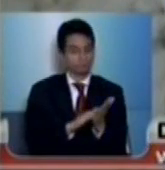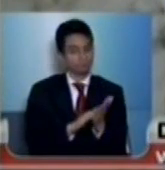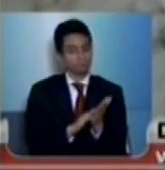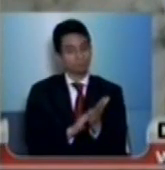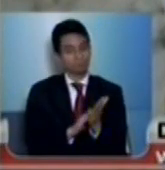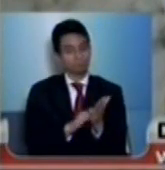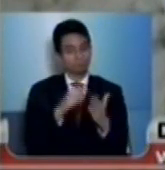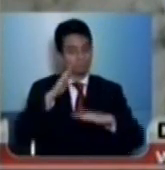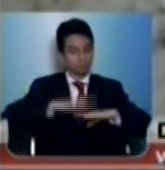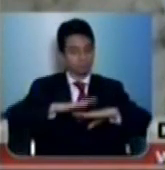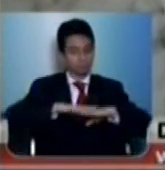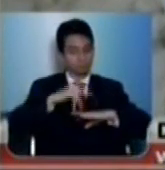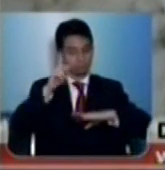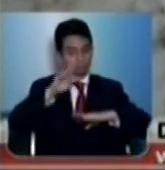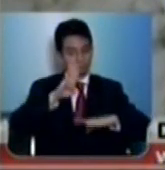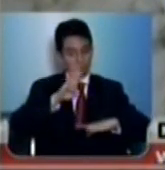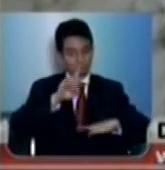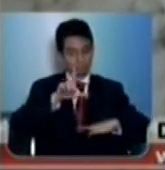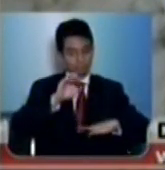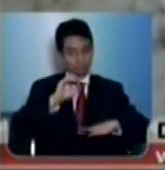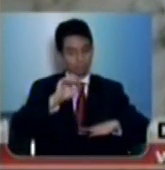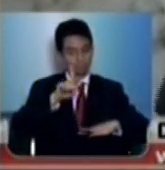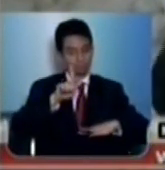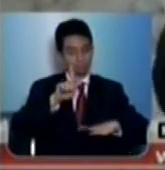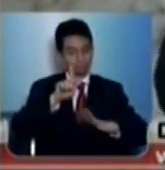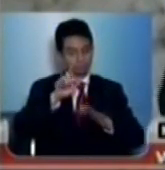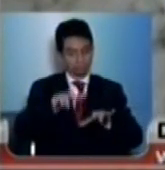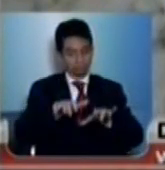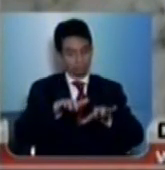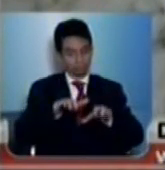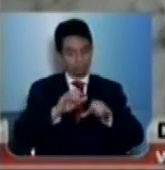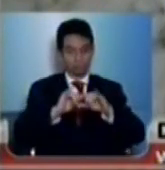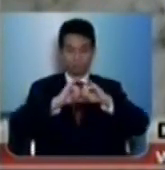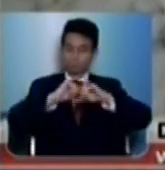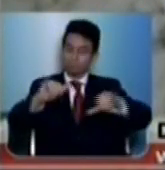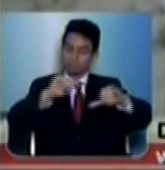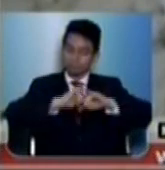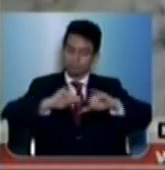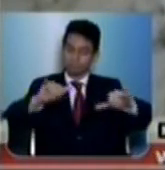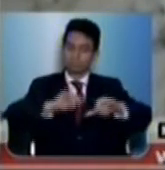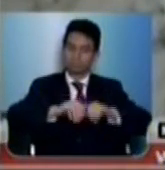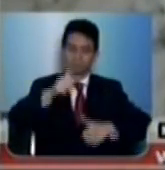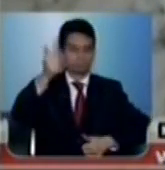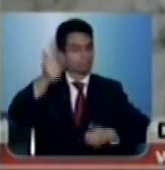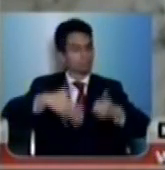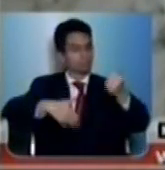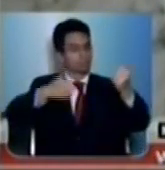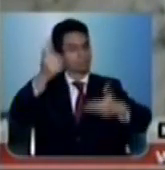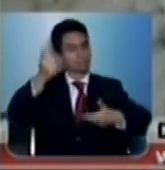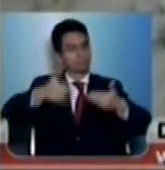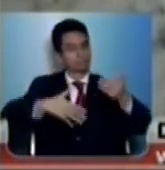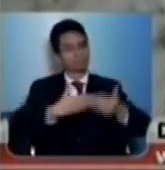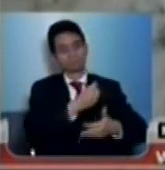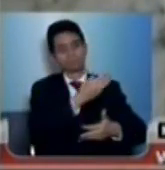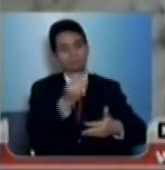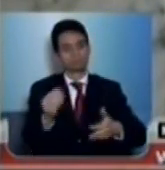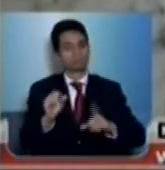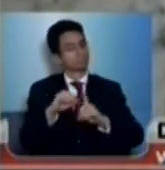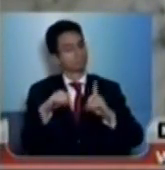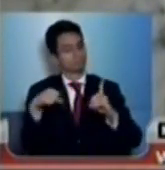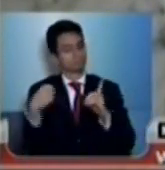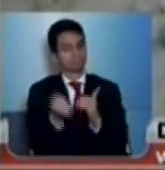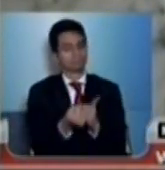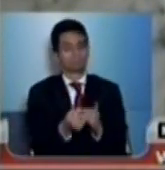que você desenvolve que é um blog que que faz denúncias que esclarece paraa população o que